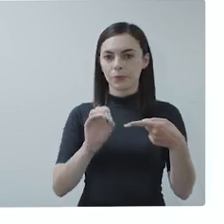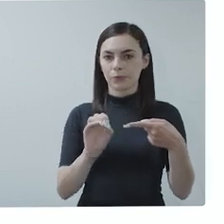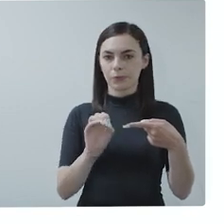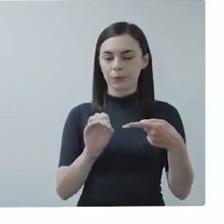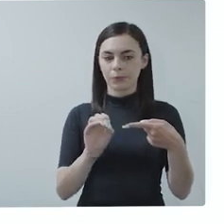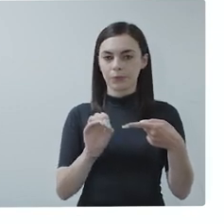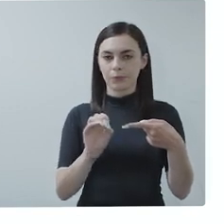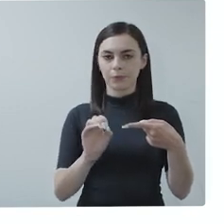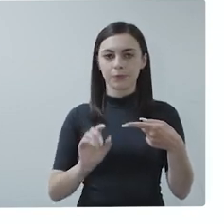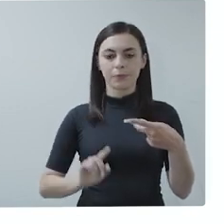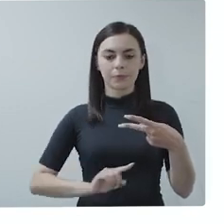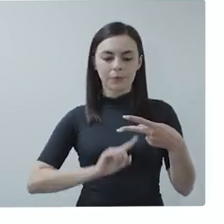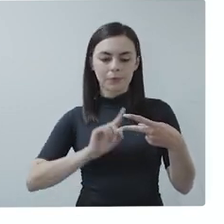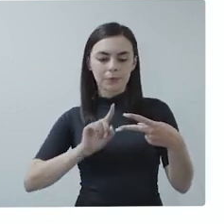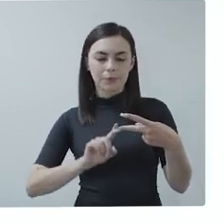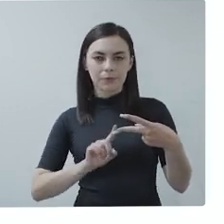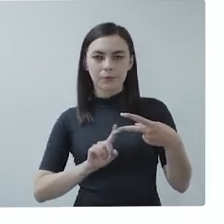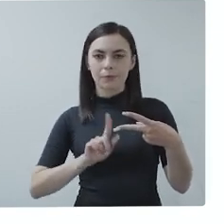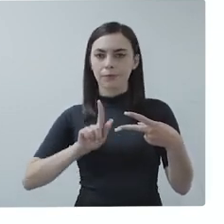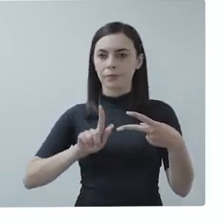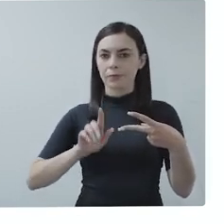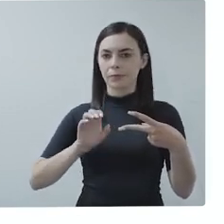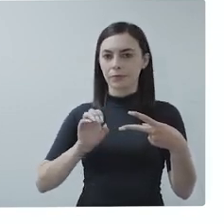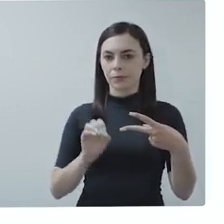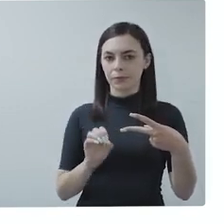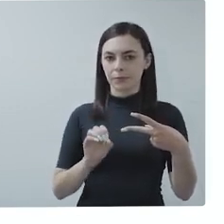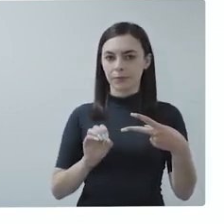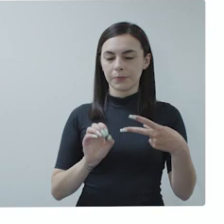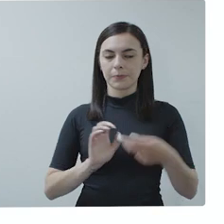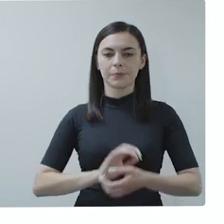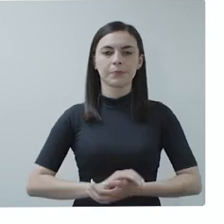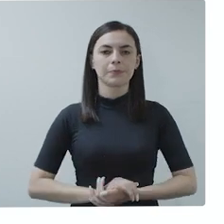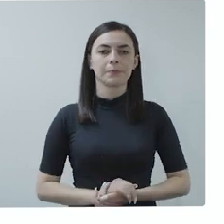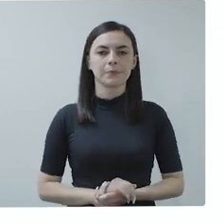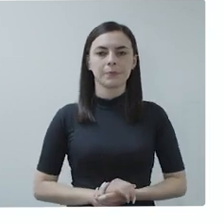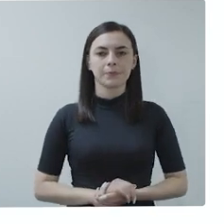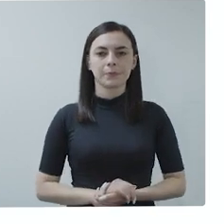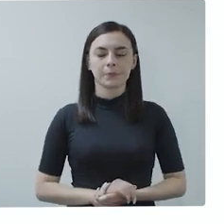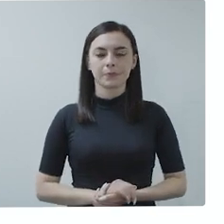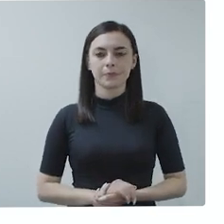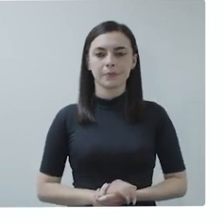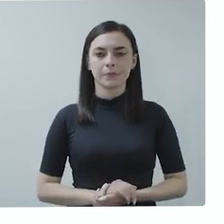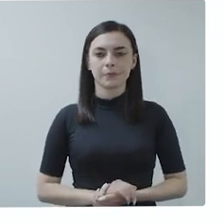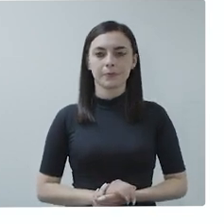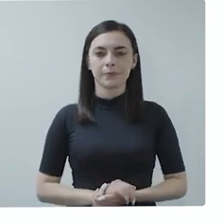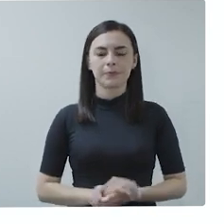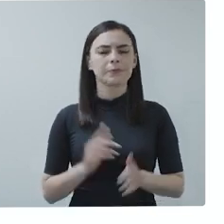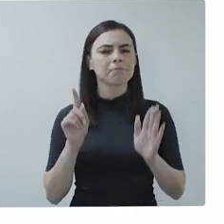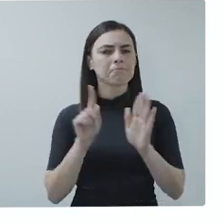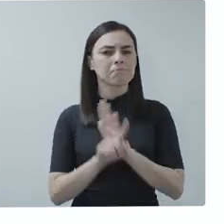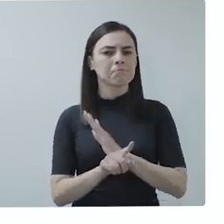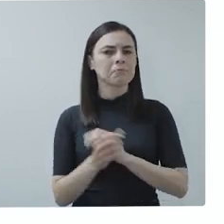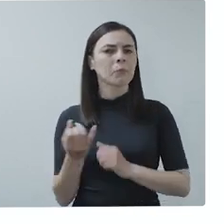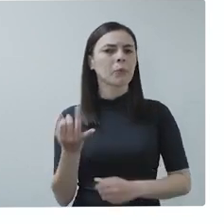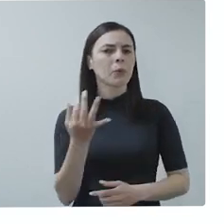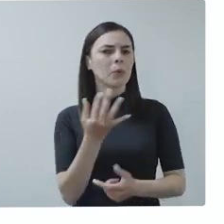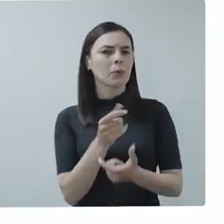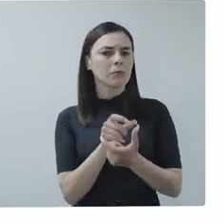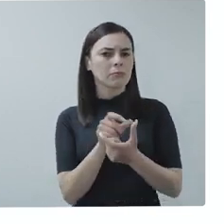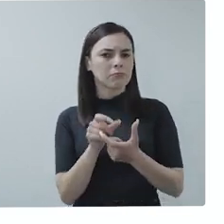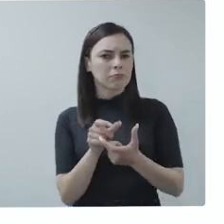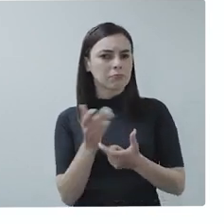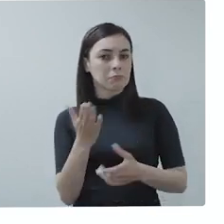jo. E a outra sílaba é o go. Quantas sílabas são? Vamos